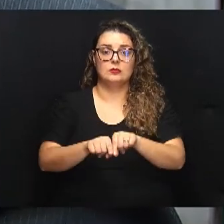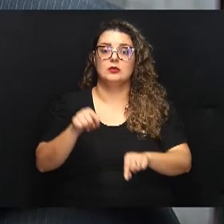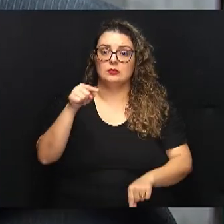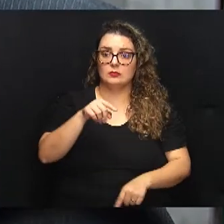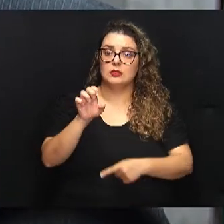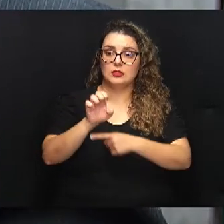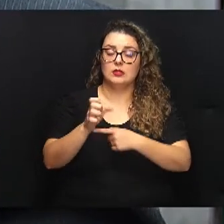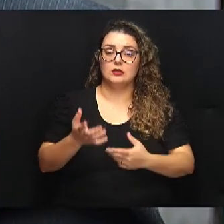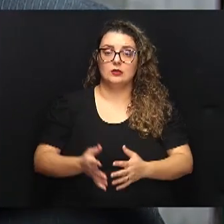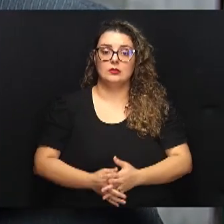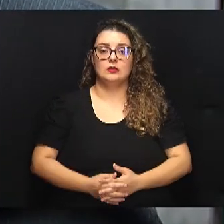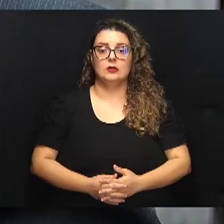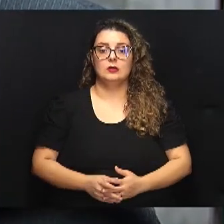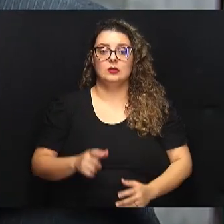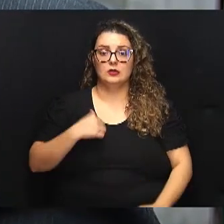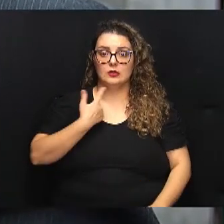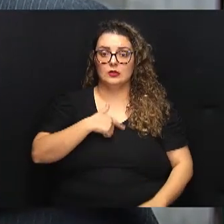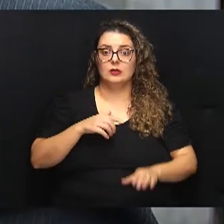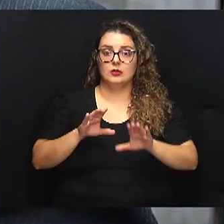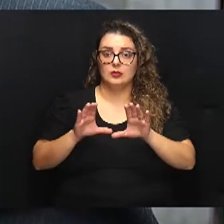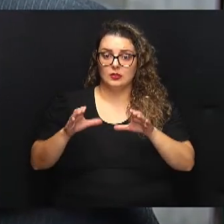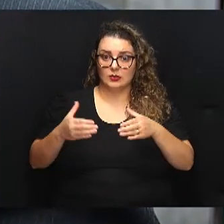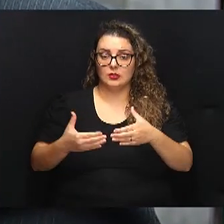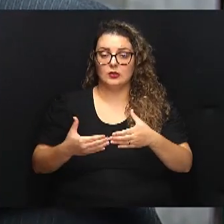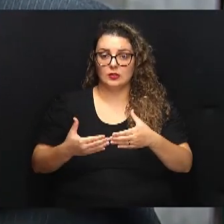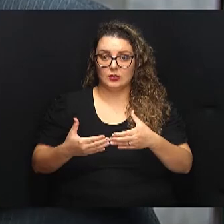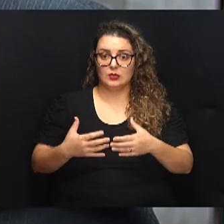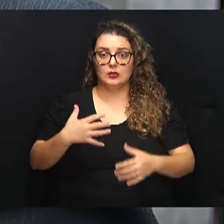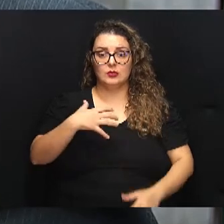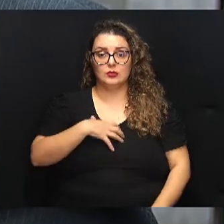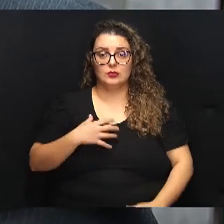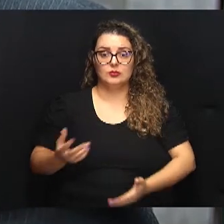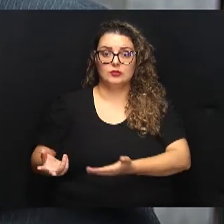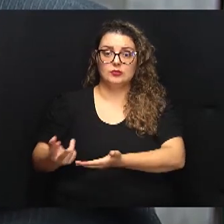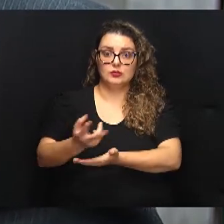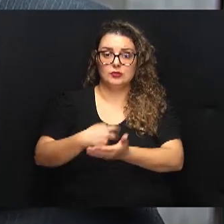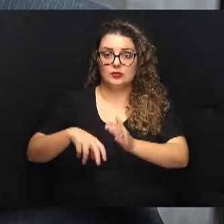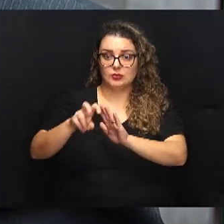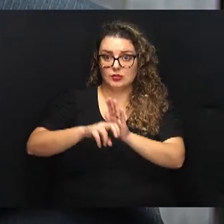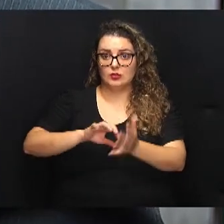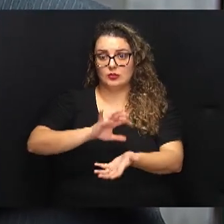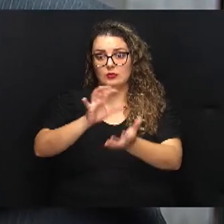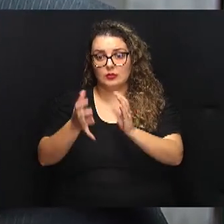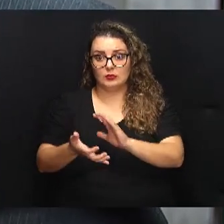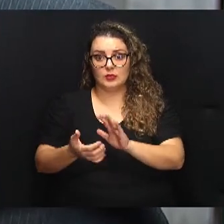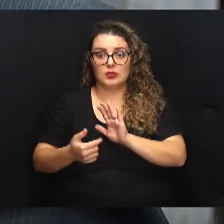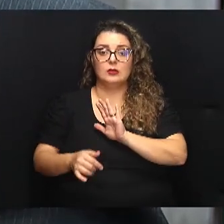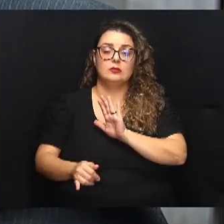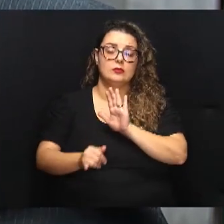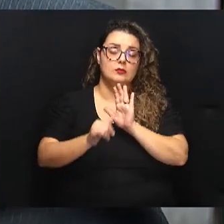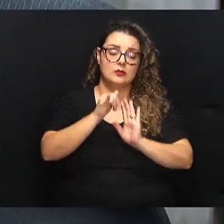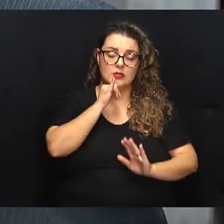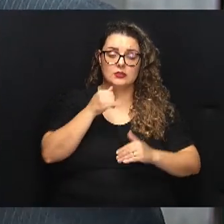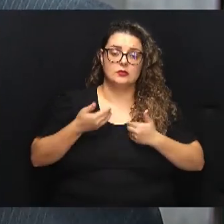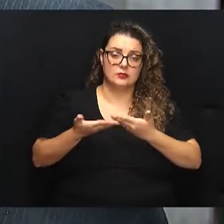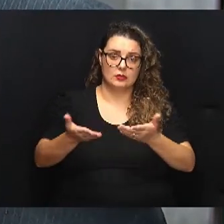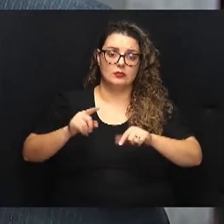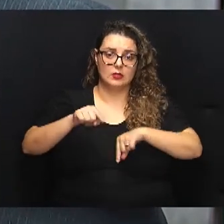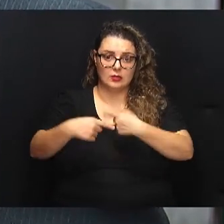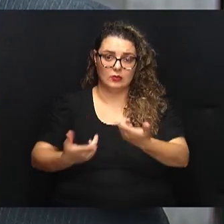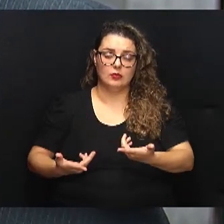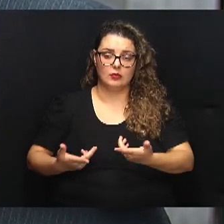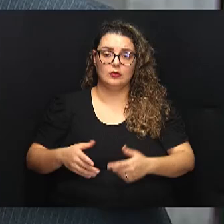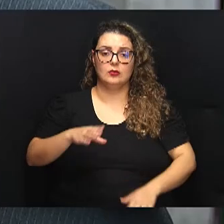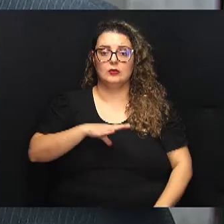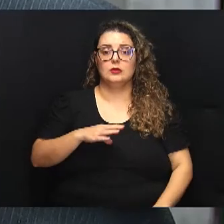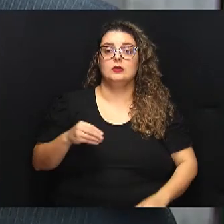estado. Então, a nossa comissão de reforma tributária e os impactos no município está servindo de exemplo para outros municípios que têm que levar para a